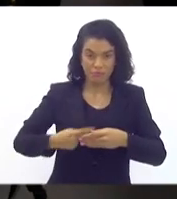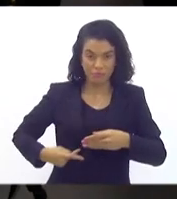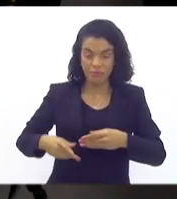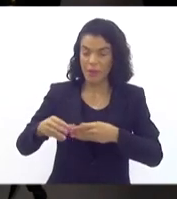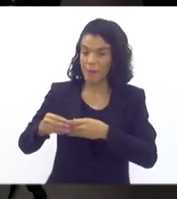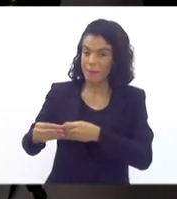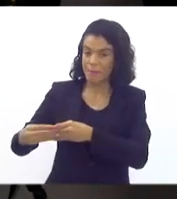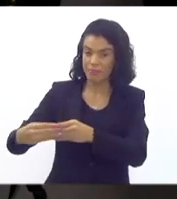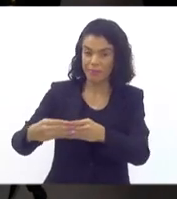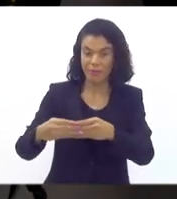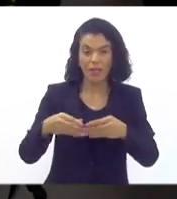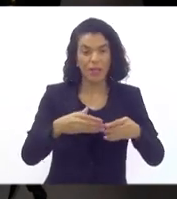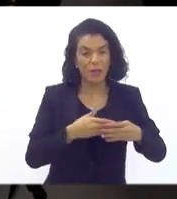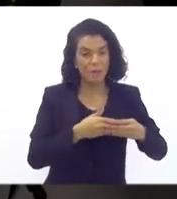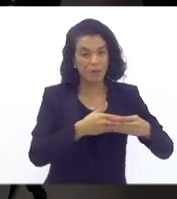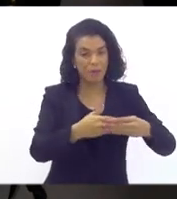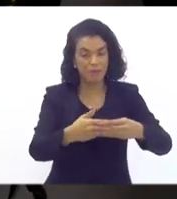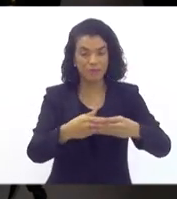Deputados